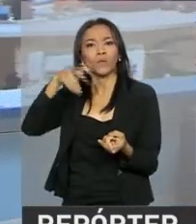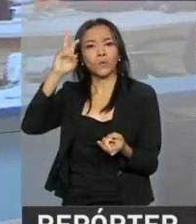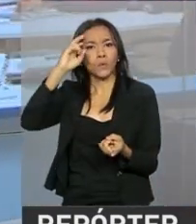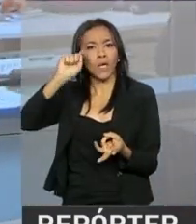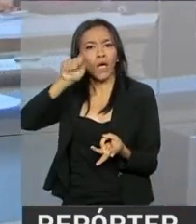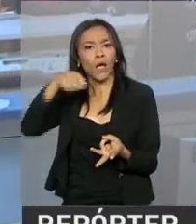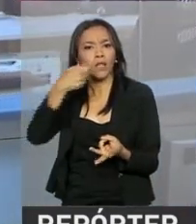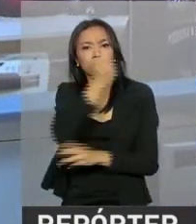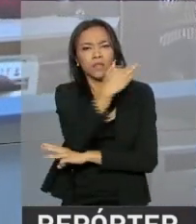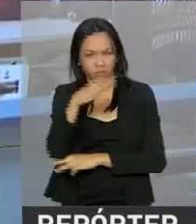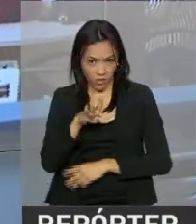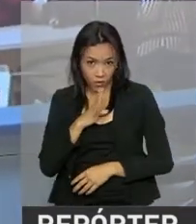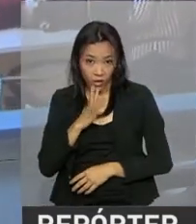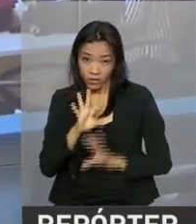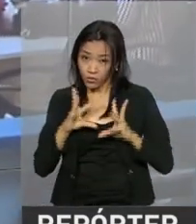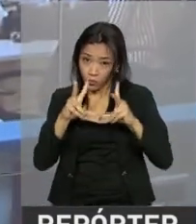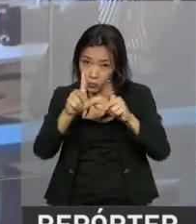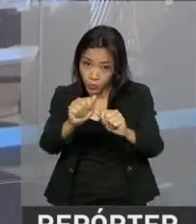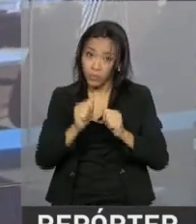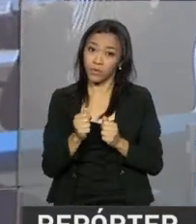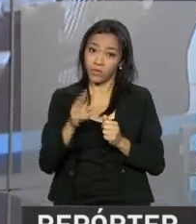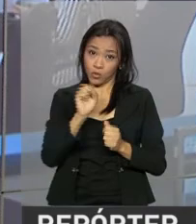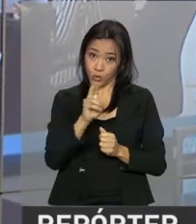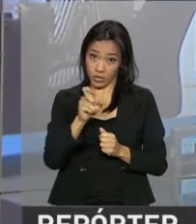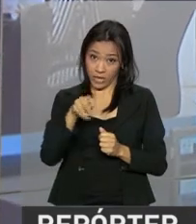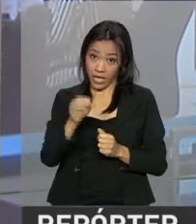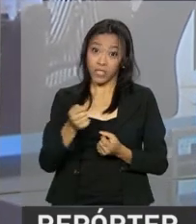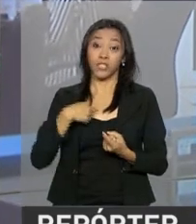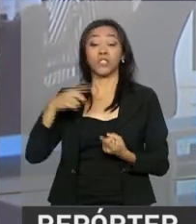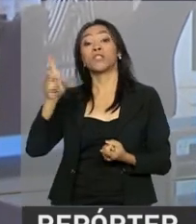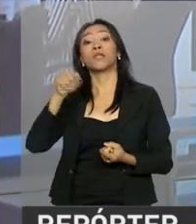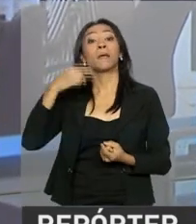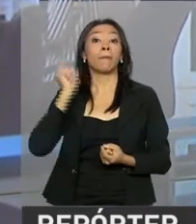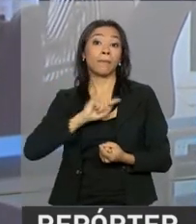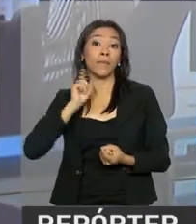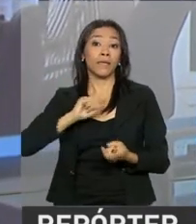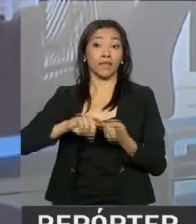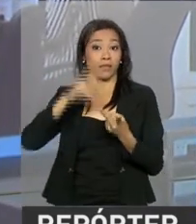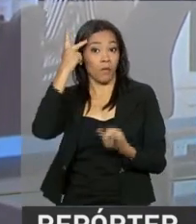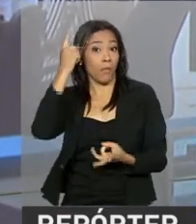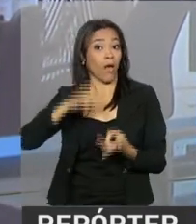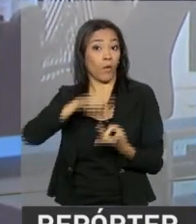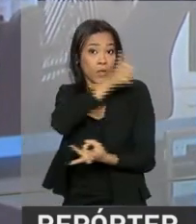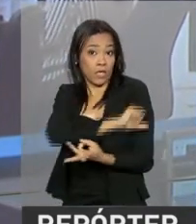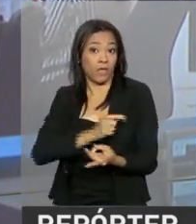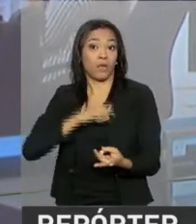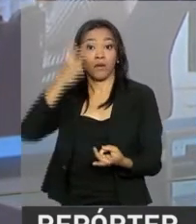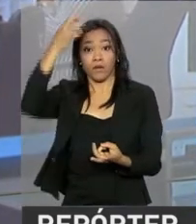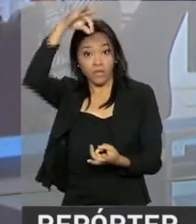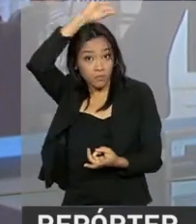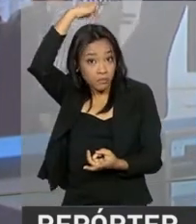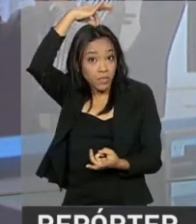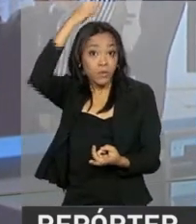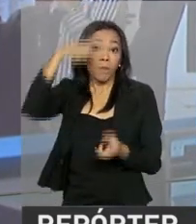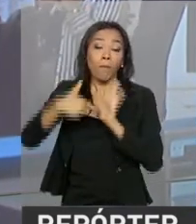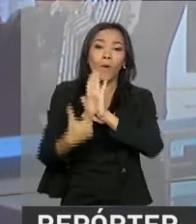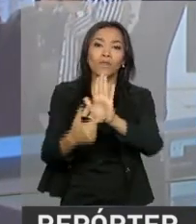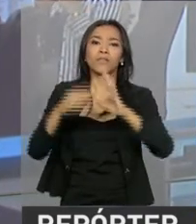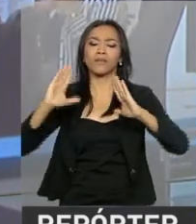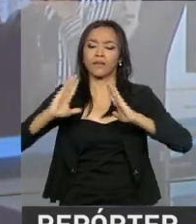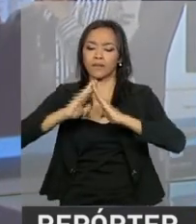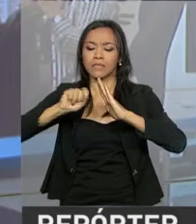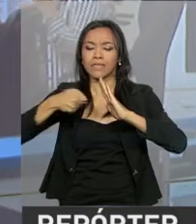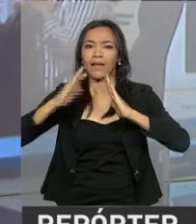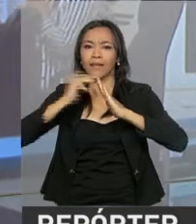você acha que conhece tudo da região sudeste minas gerais são paulo rio de janeiro espírito santo apresentou na casa brasil o melhor de cada